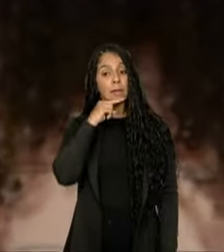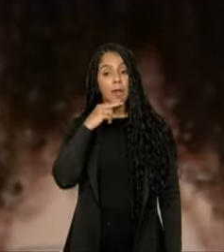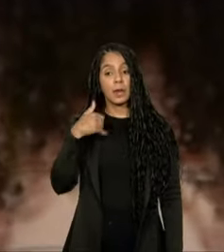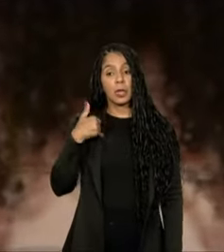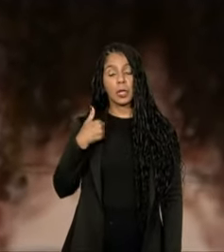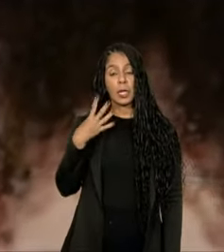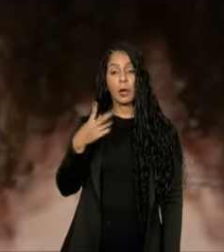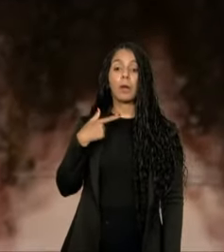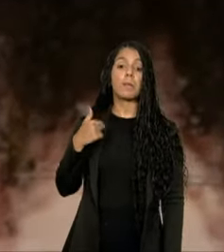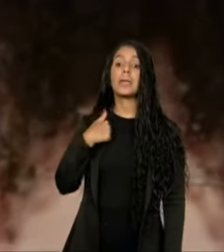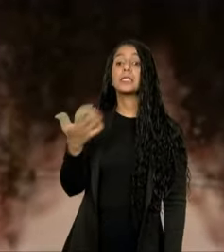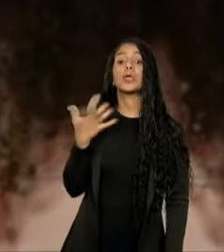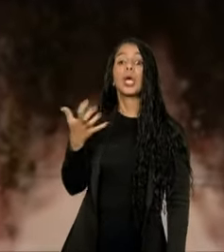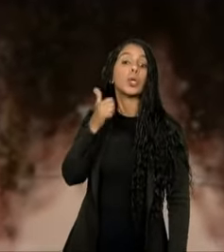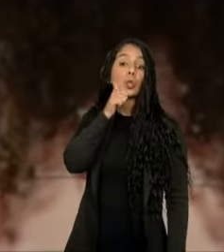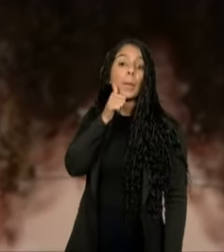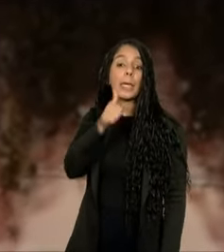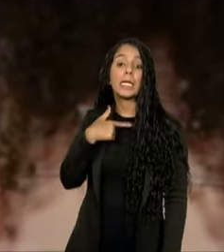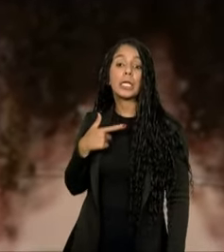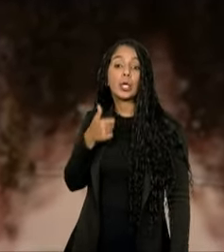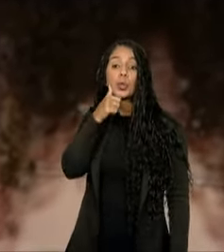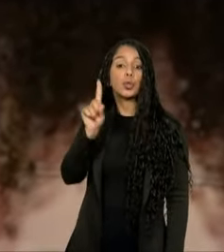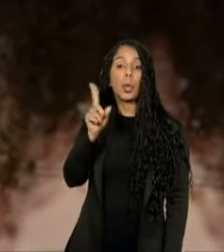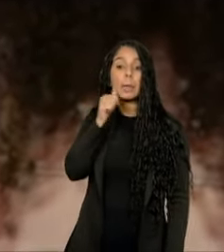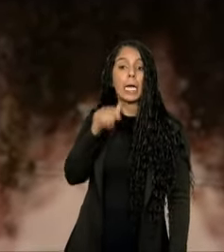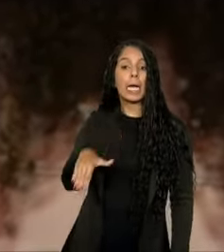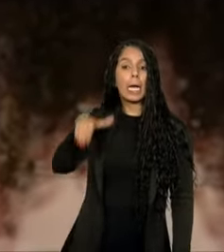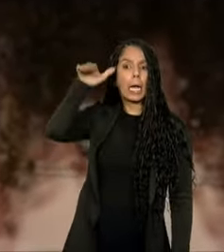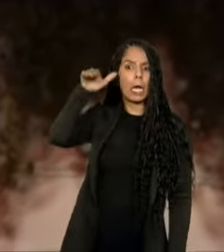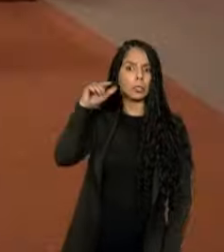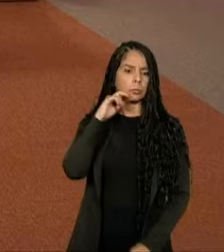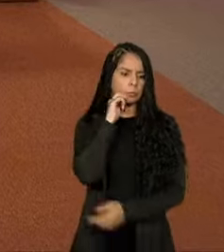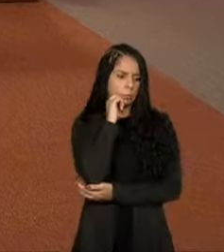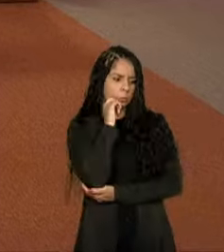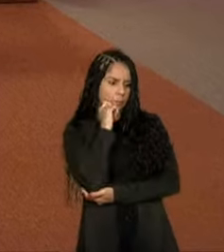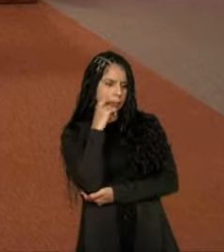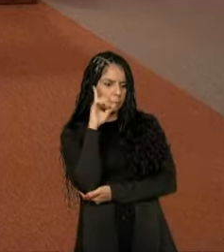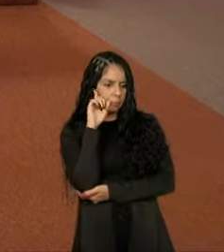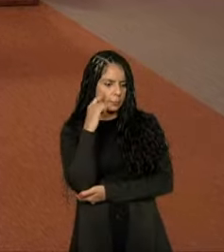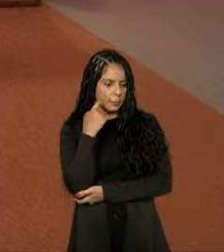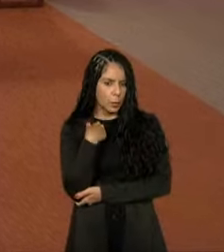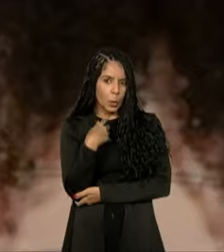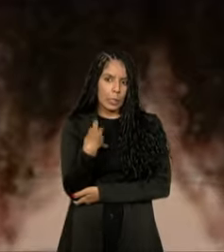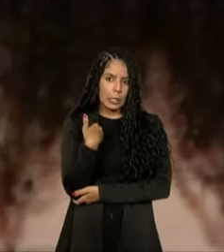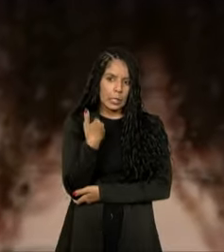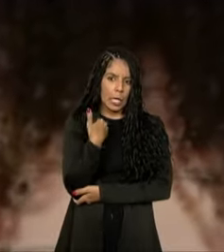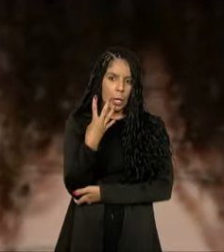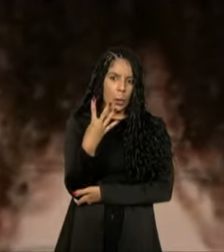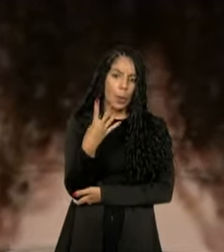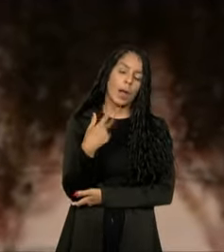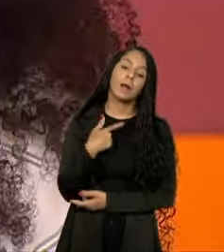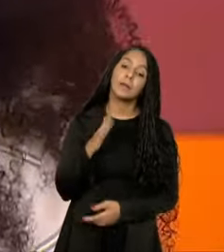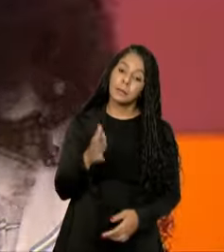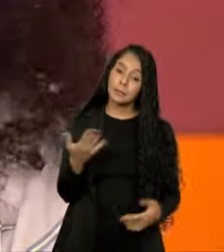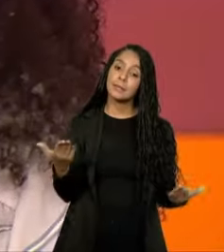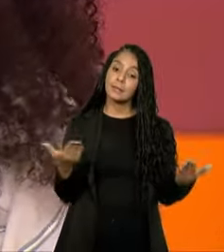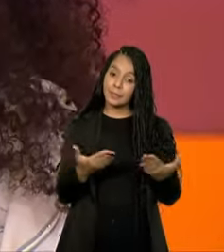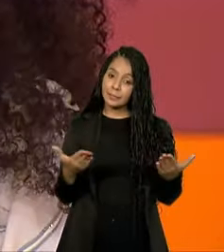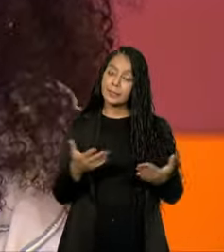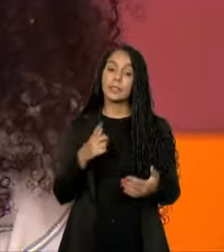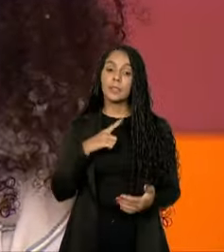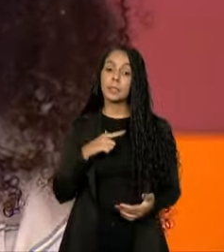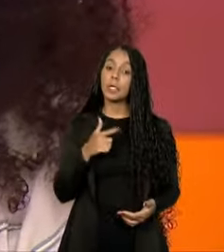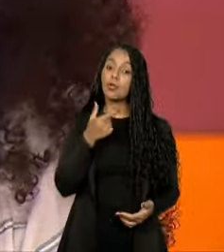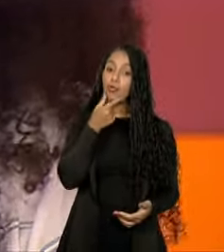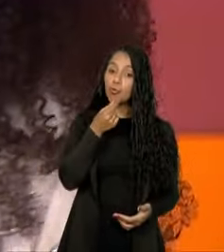4 anos que fala assim, mas eu quero porque eu sou menina grande. Eu digo, meu Deus do céu. 4 anos de idade, já... Agora tem meninos abusada. Que eles crescem,